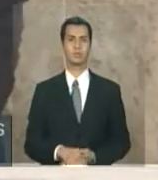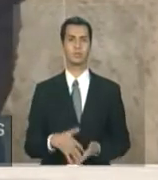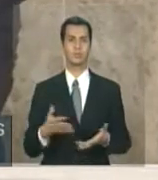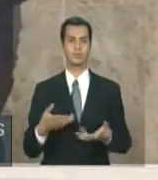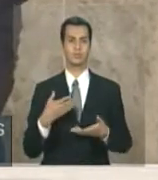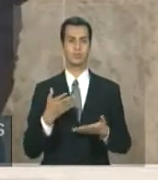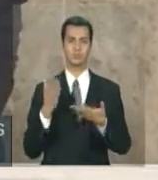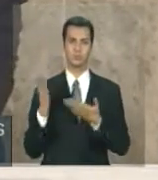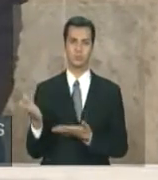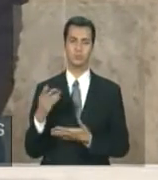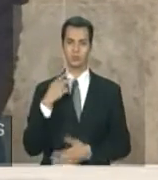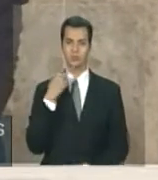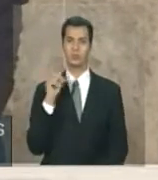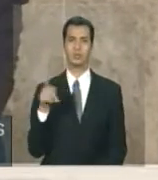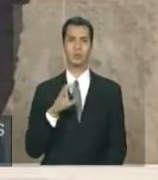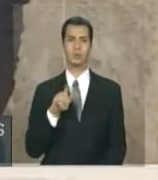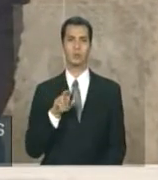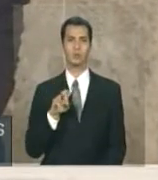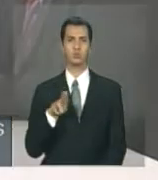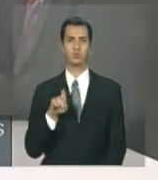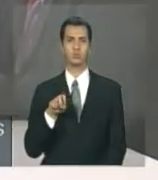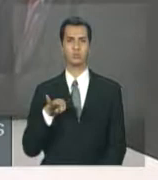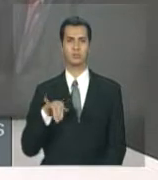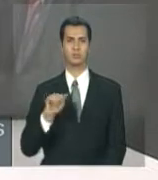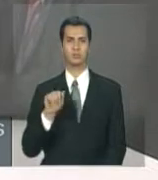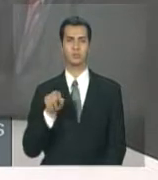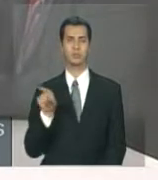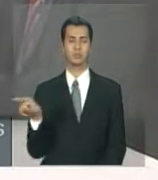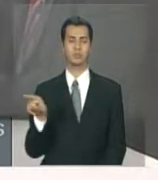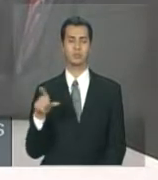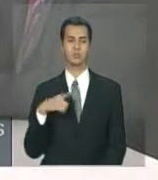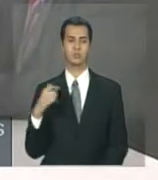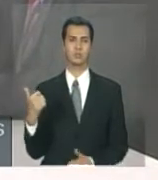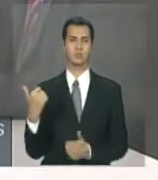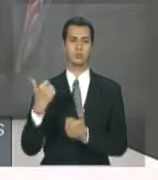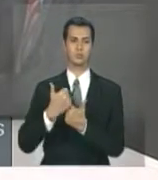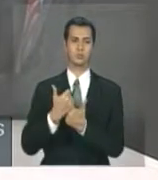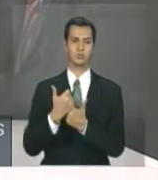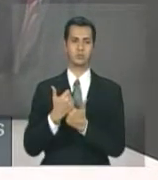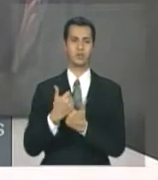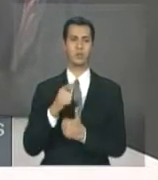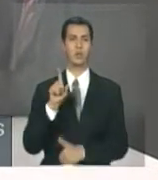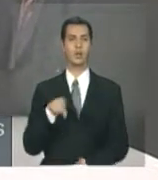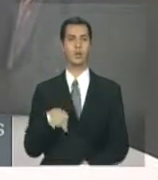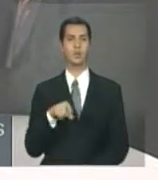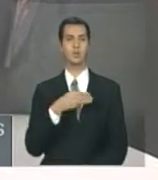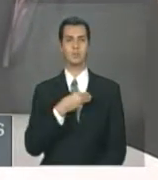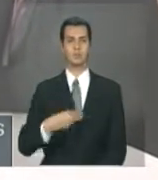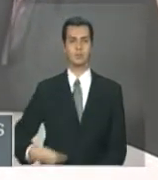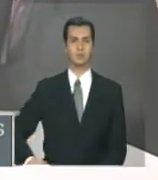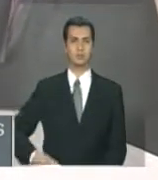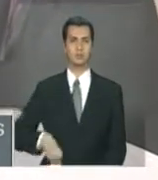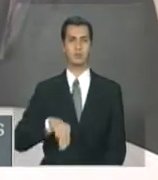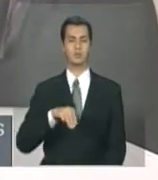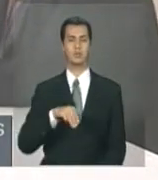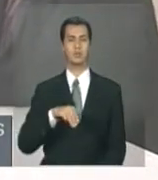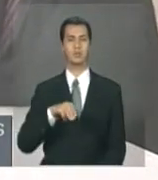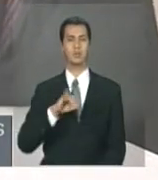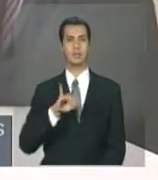citar a presença do Claudinei Nascimento, o ministro interino das Relações Institucionais, representando a ministra Denise